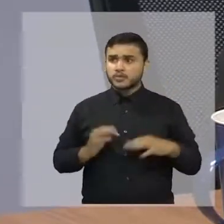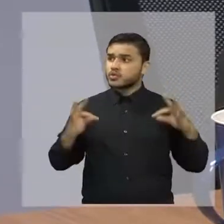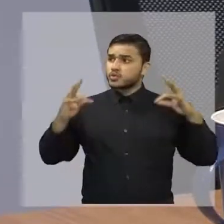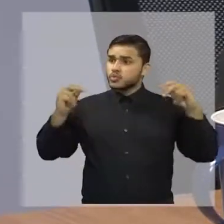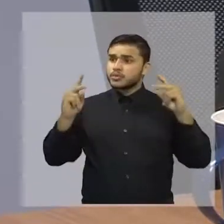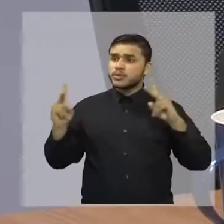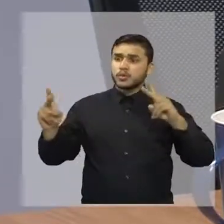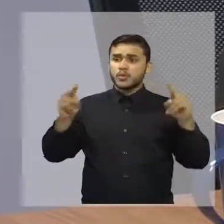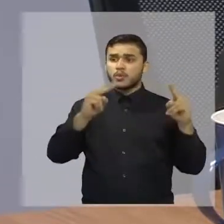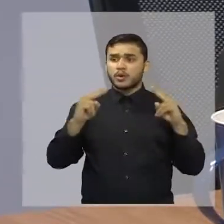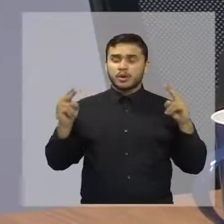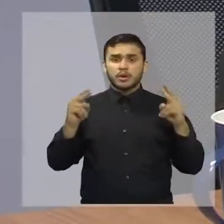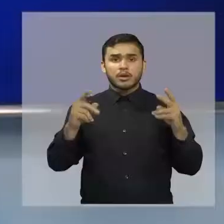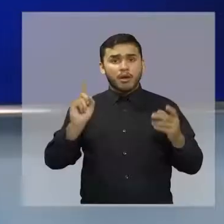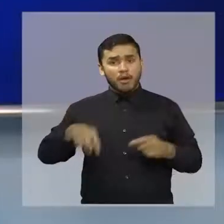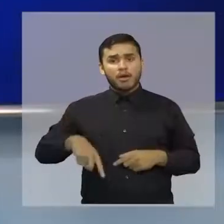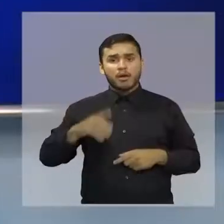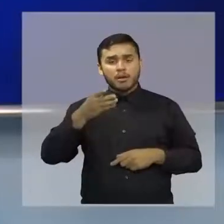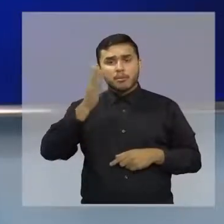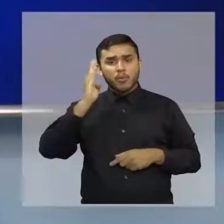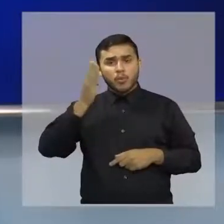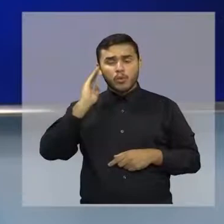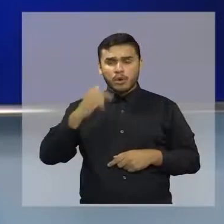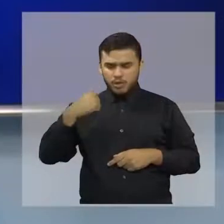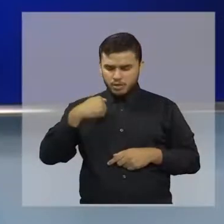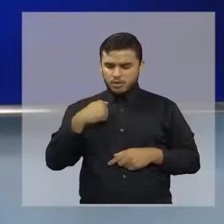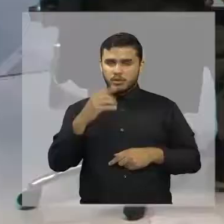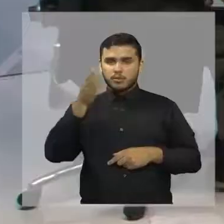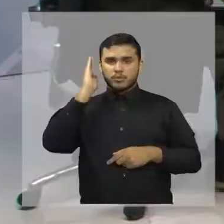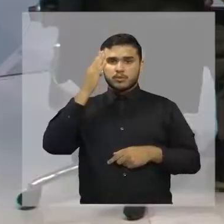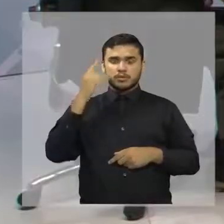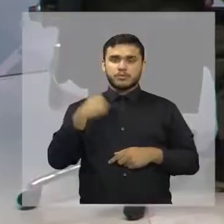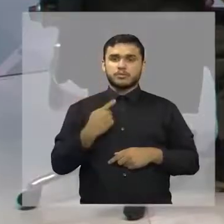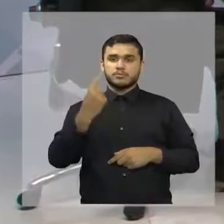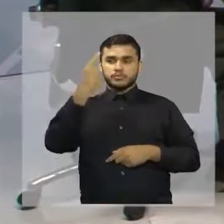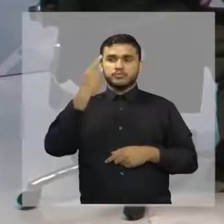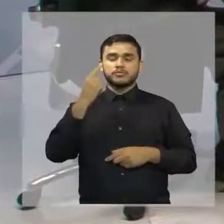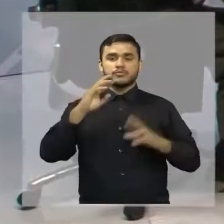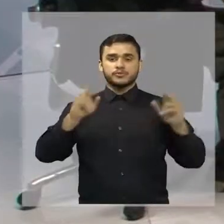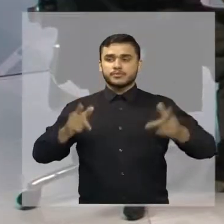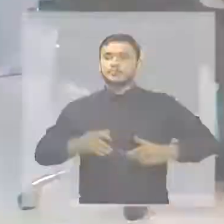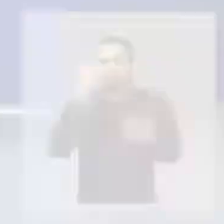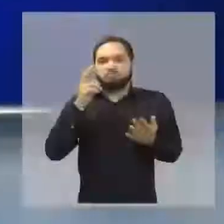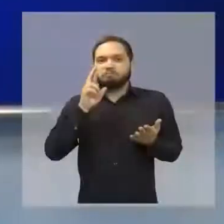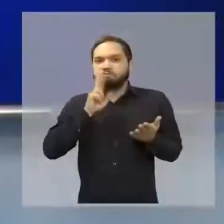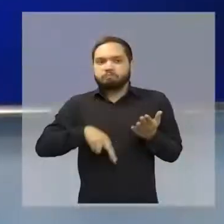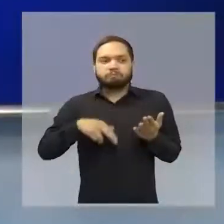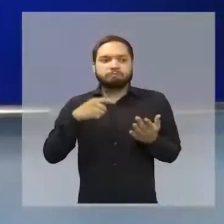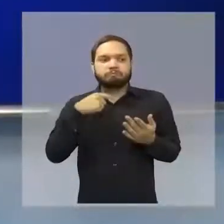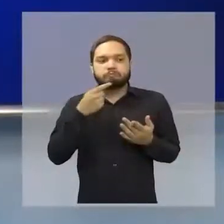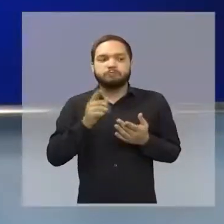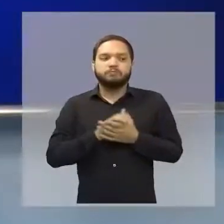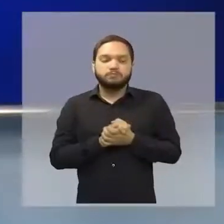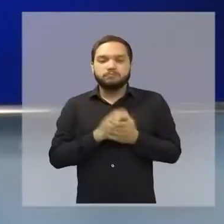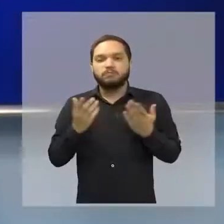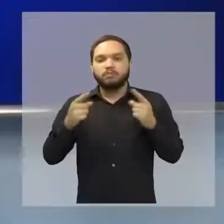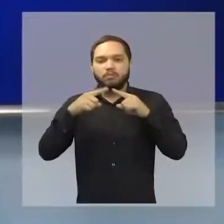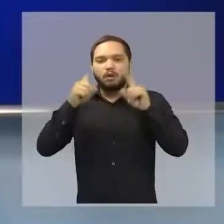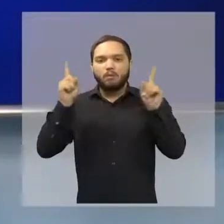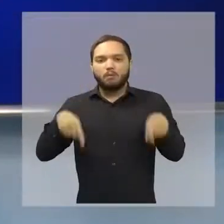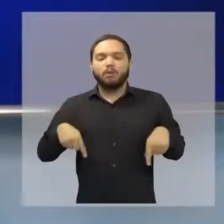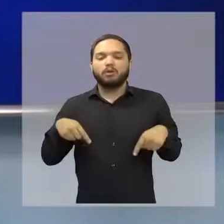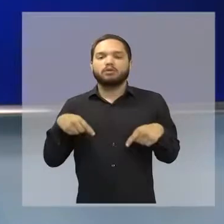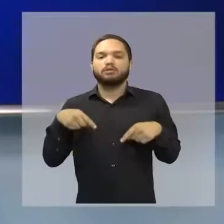unanimidade é burra. Eu não estou entre os burros, porque eu nunca sou unânime. Nelson Rodrigues, né? As políticas públicas no